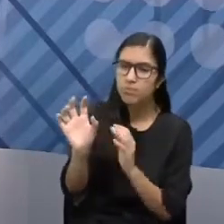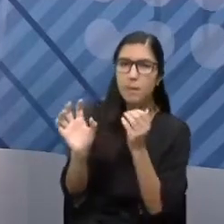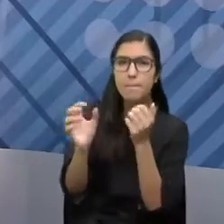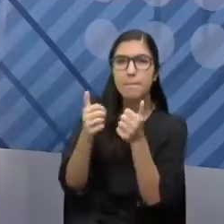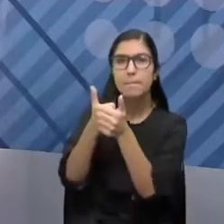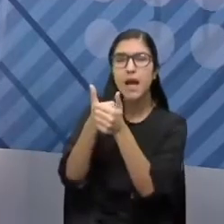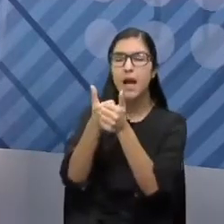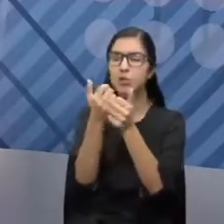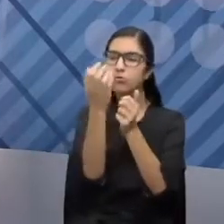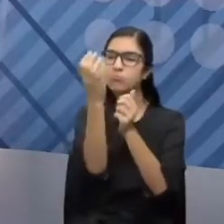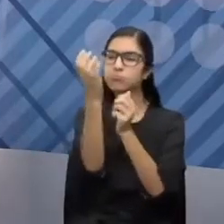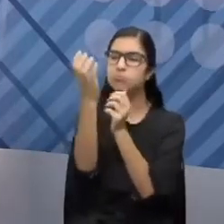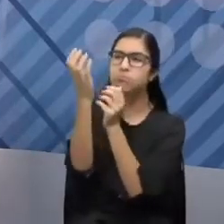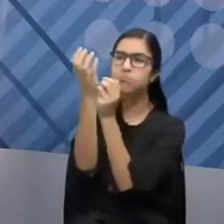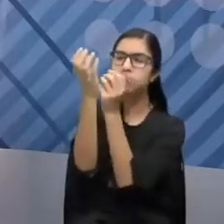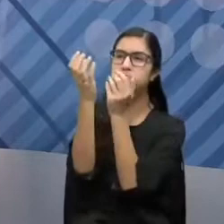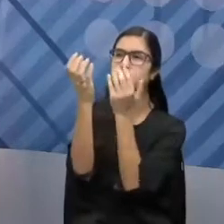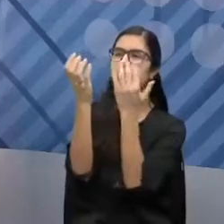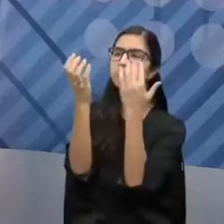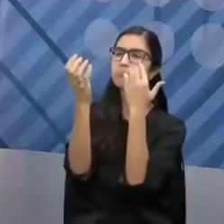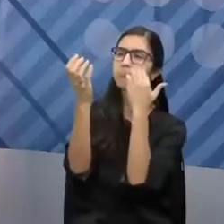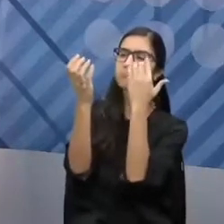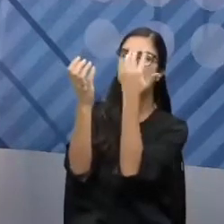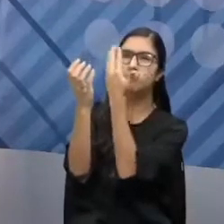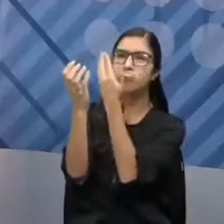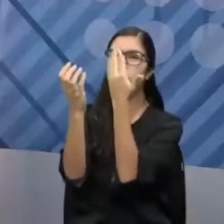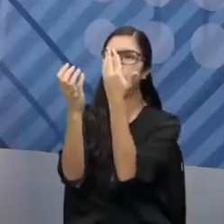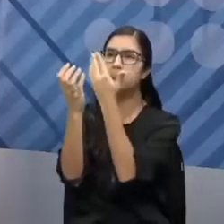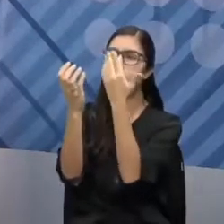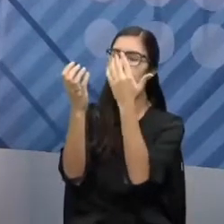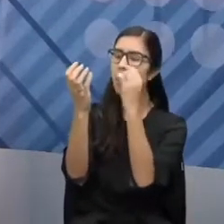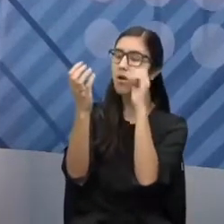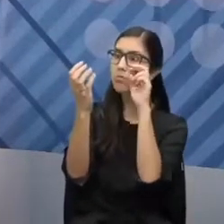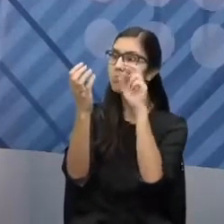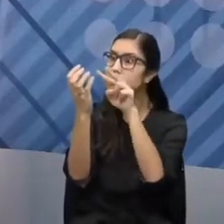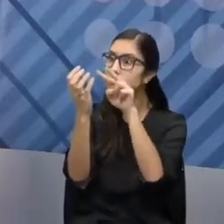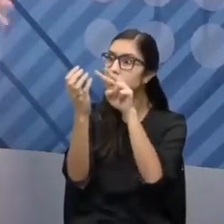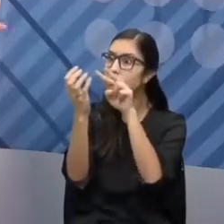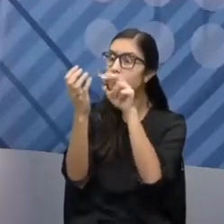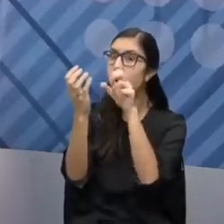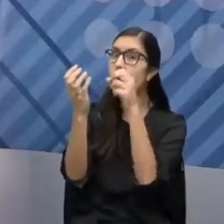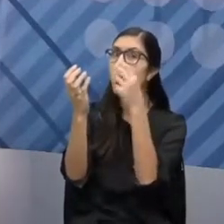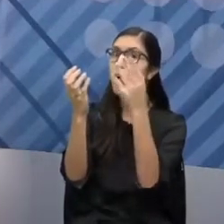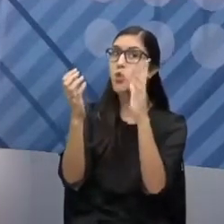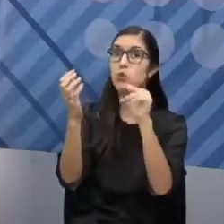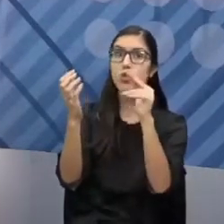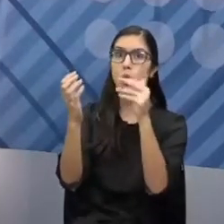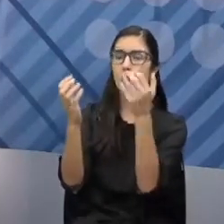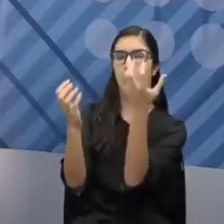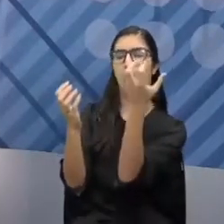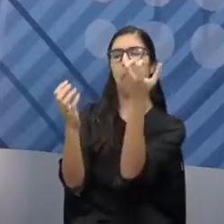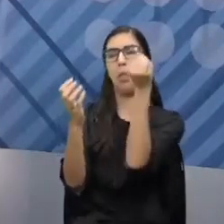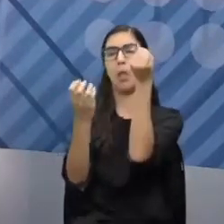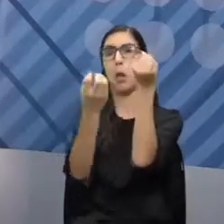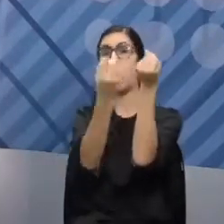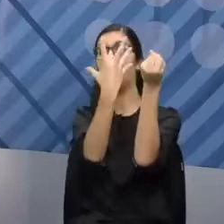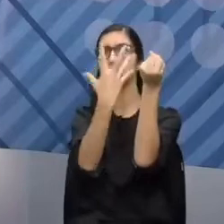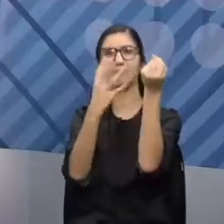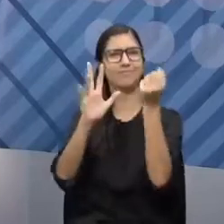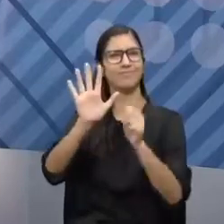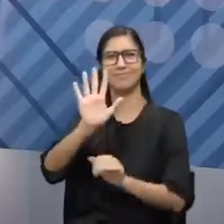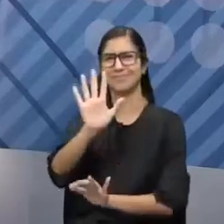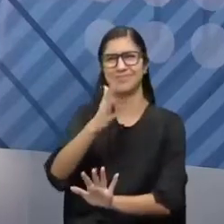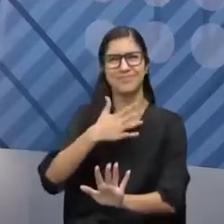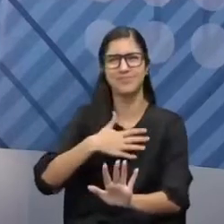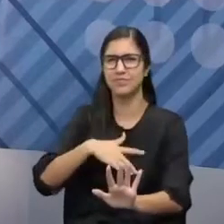um palmo de distância para ver se ela fixa, certo? Nunca uma lanterna assim, jamais,